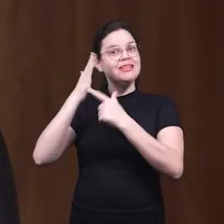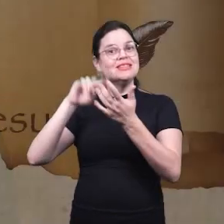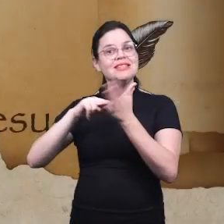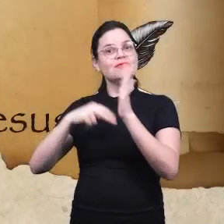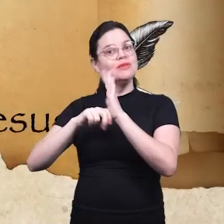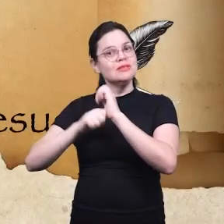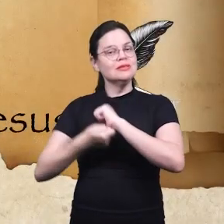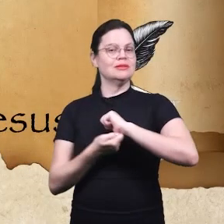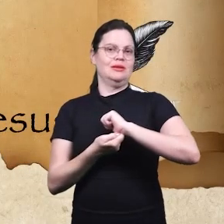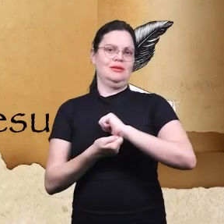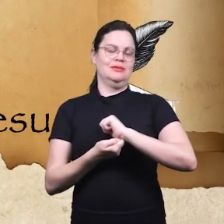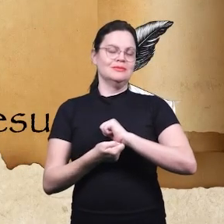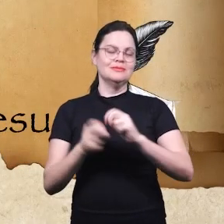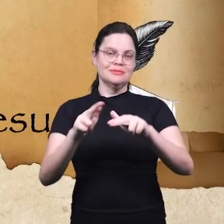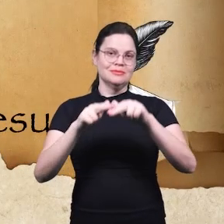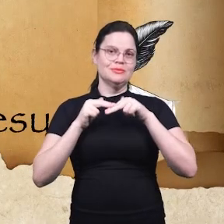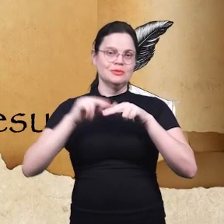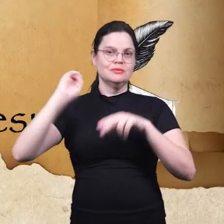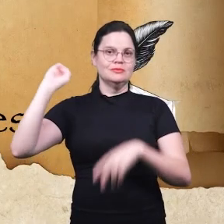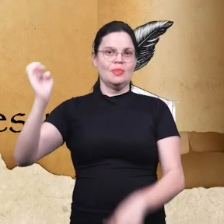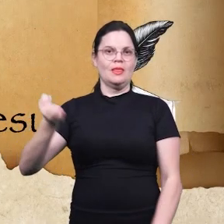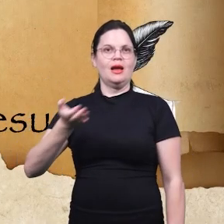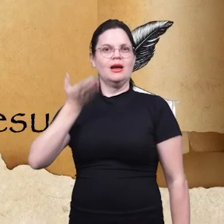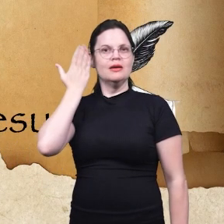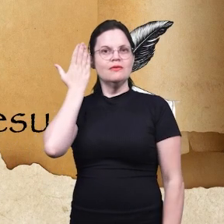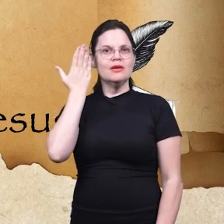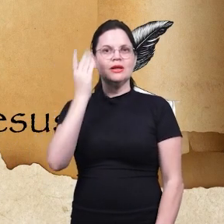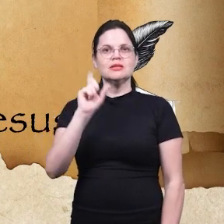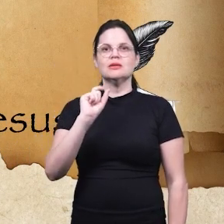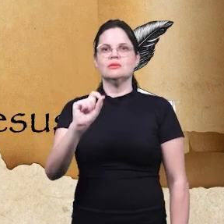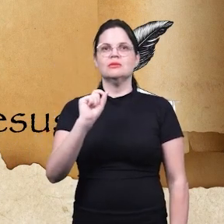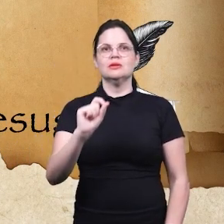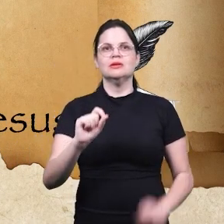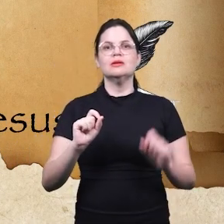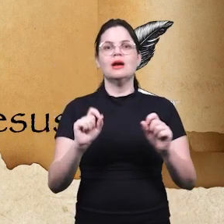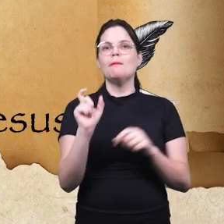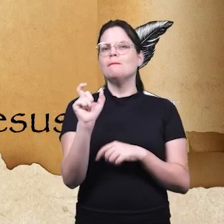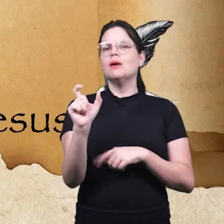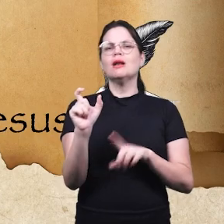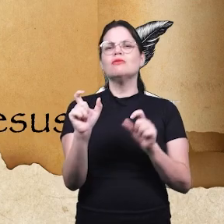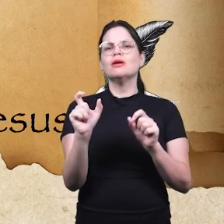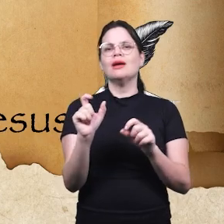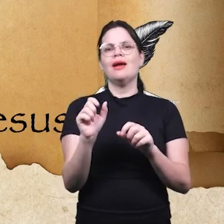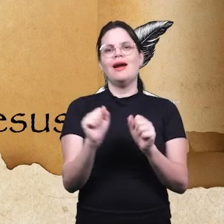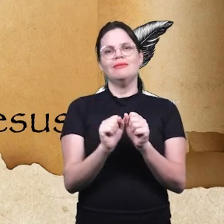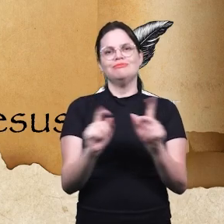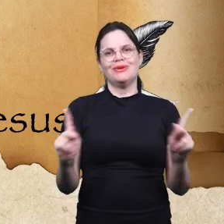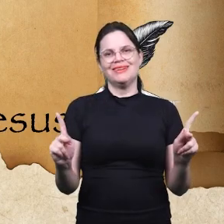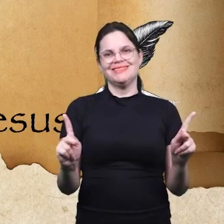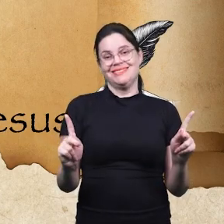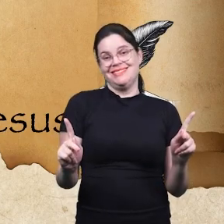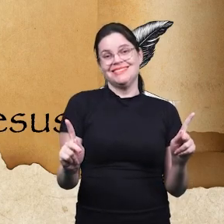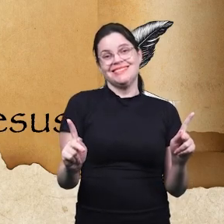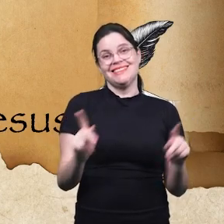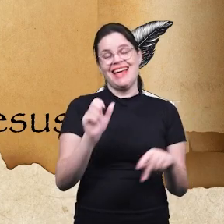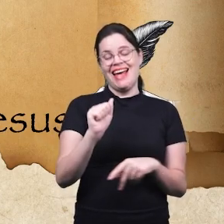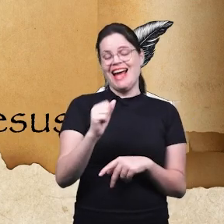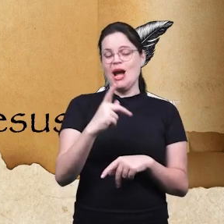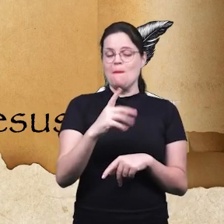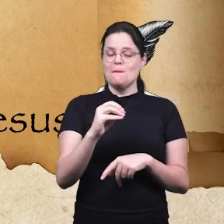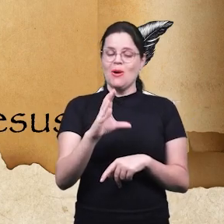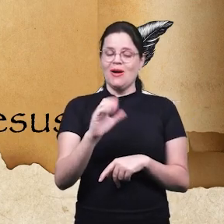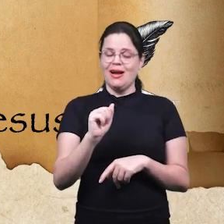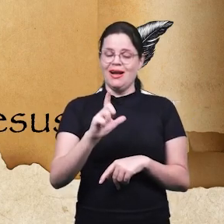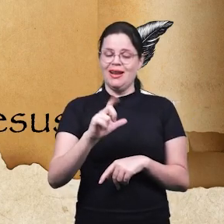recapitular que a revelação, no original, se refere à palavra Apocalipse.